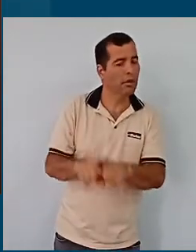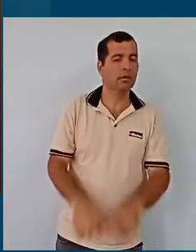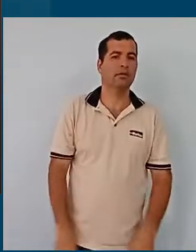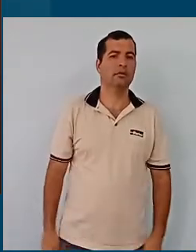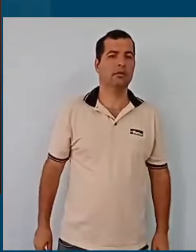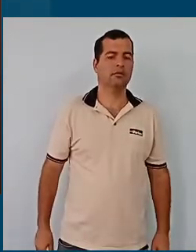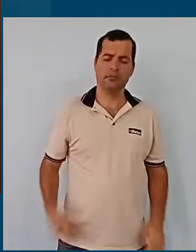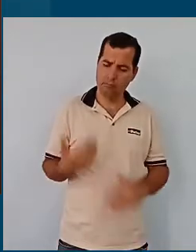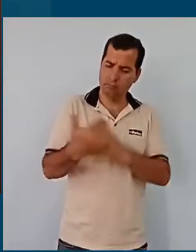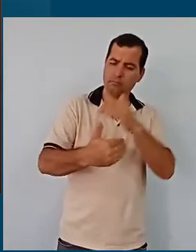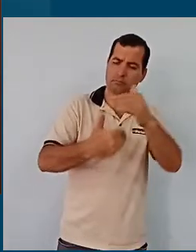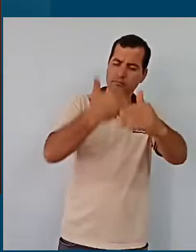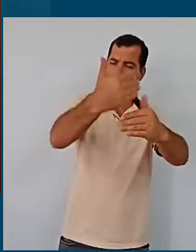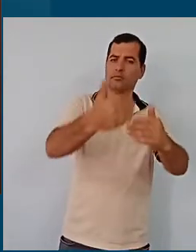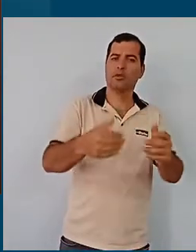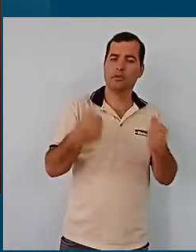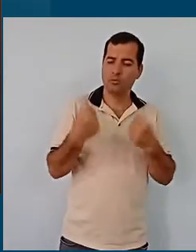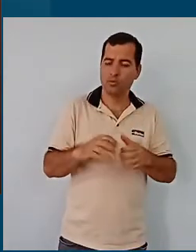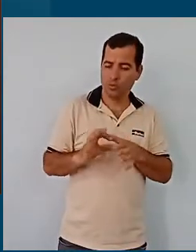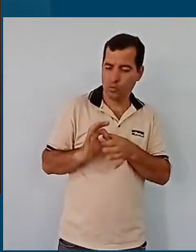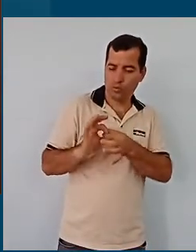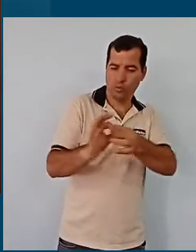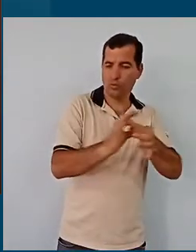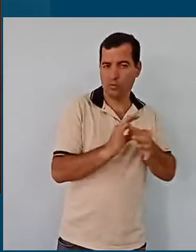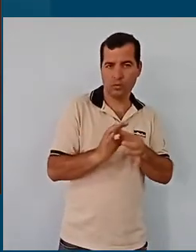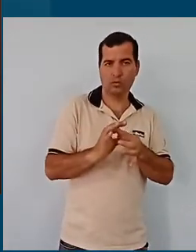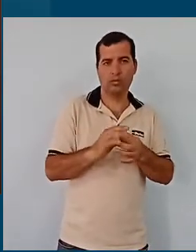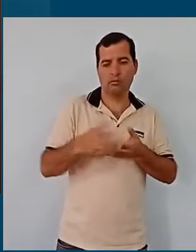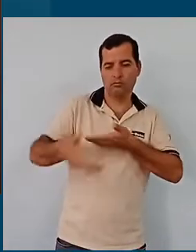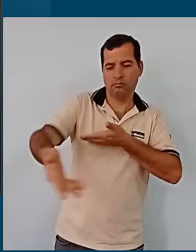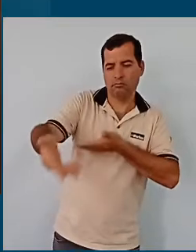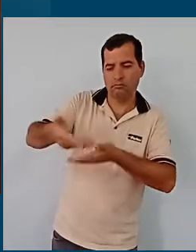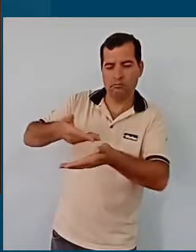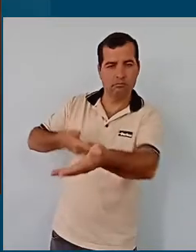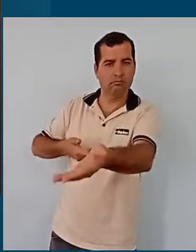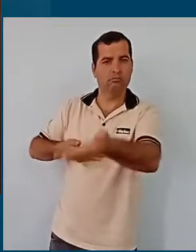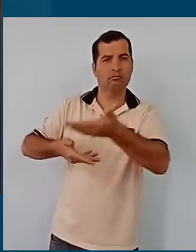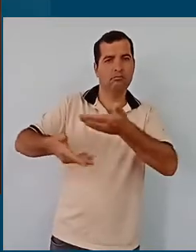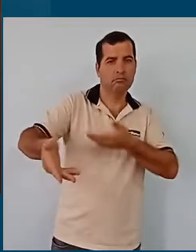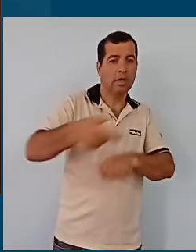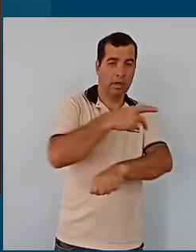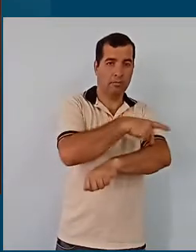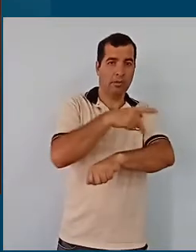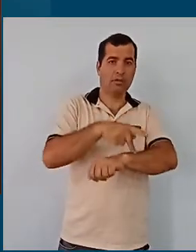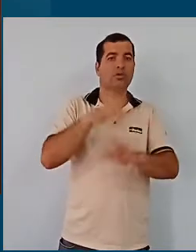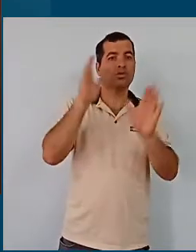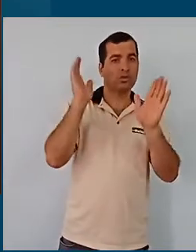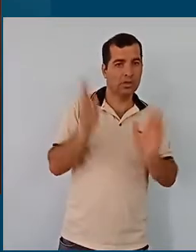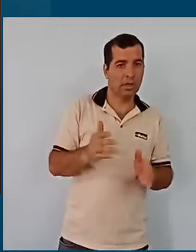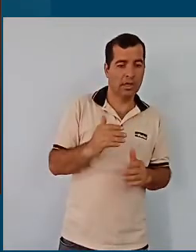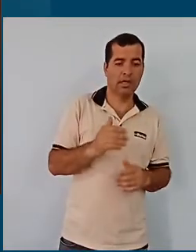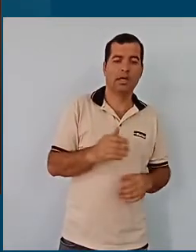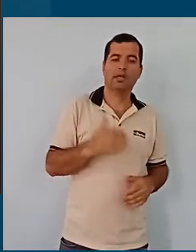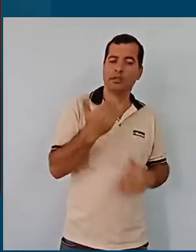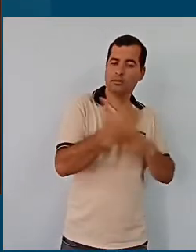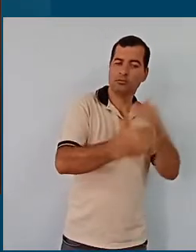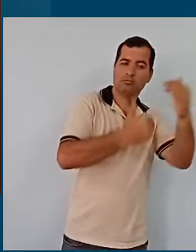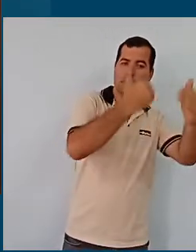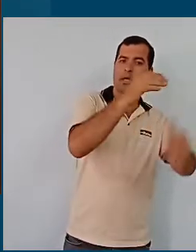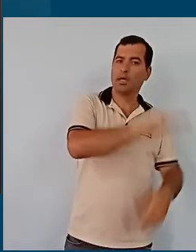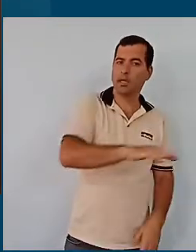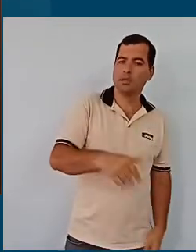é um processo que precisa ser compartilhado, porque, afinal, quem faz pedagogia, quem estuda sobre o desenvolvimento das crianças somos